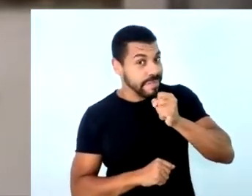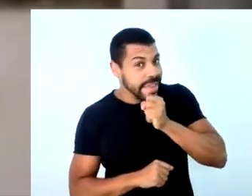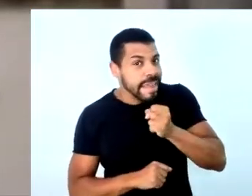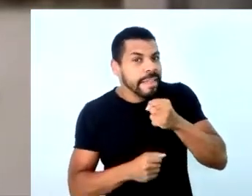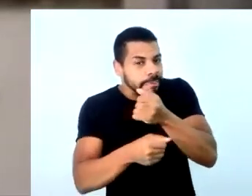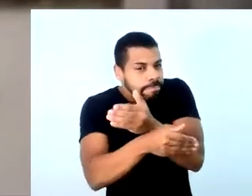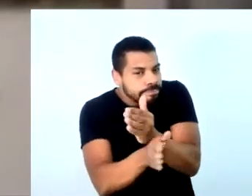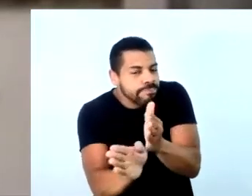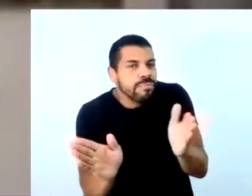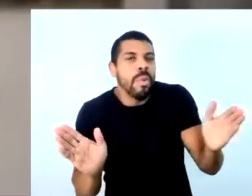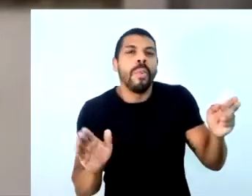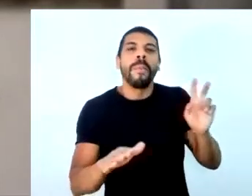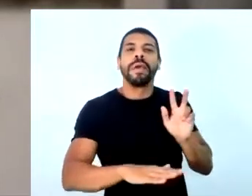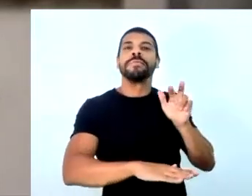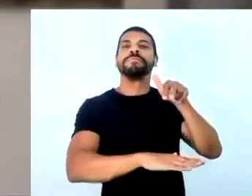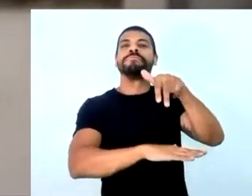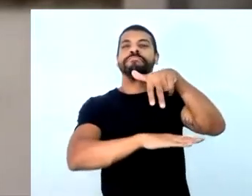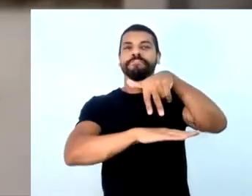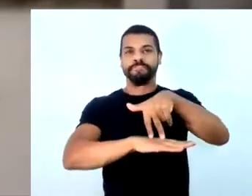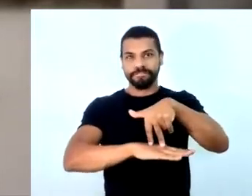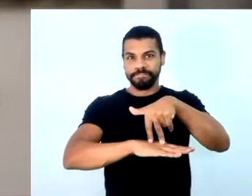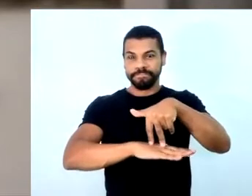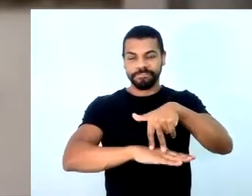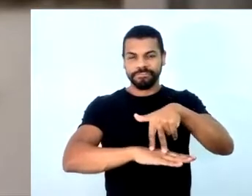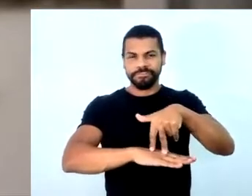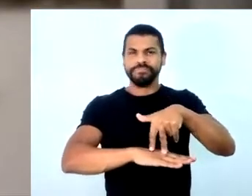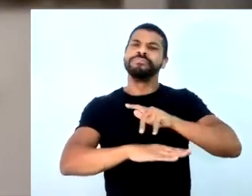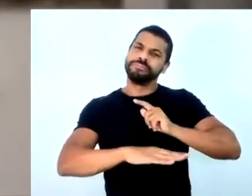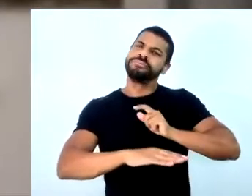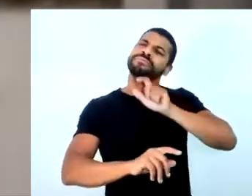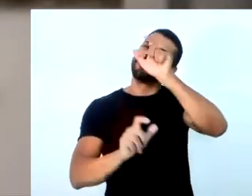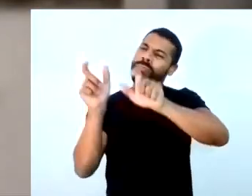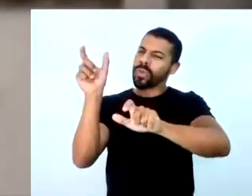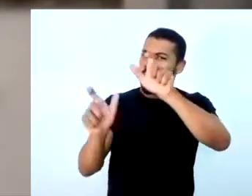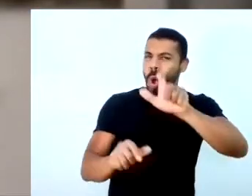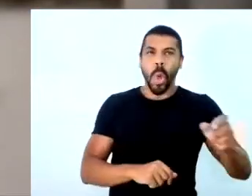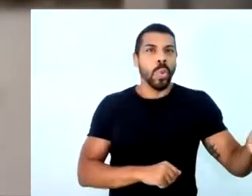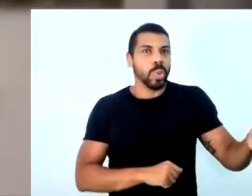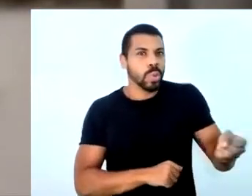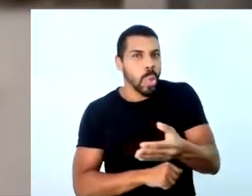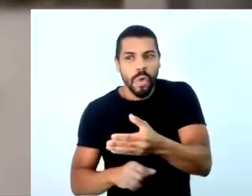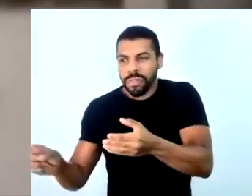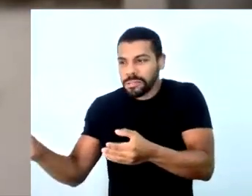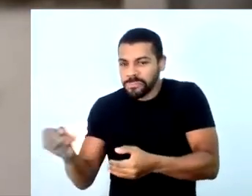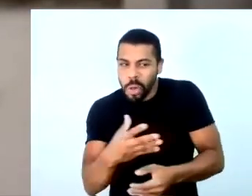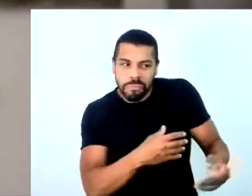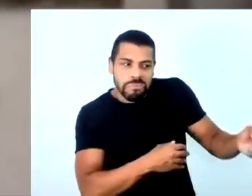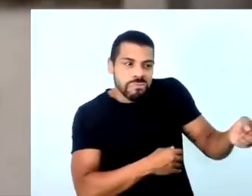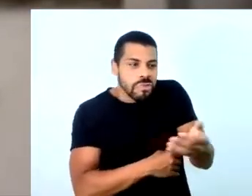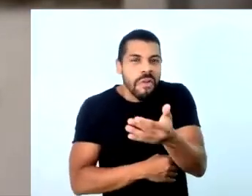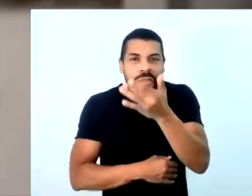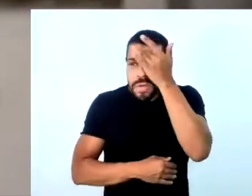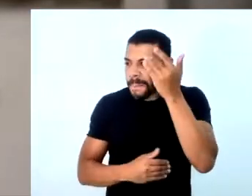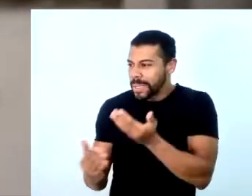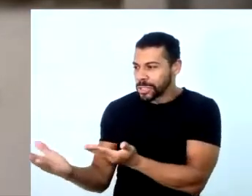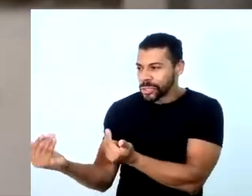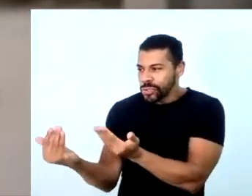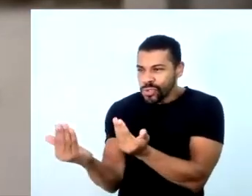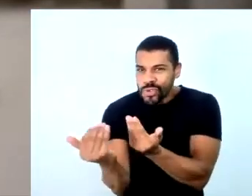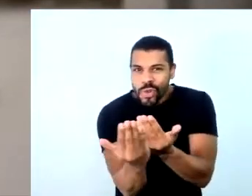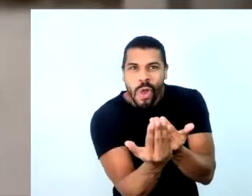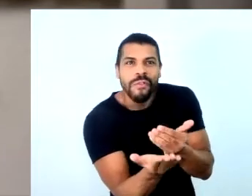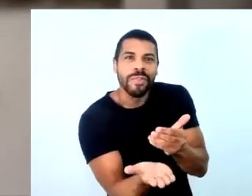velhos, né, as pessoas que abriram caminho para que eu estivesse aqui. Saudar e homenagear os mais novos, né, que é quem